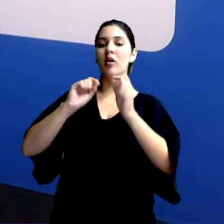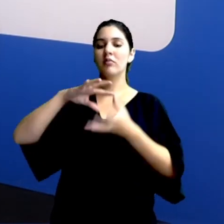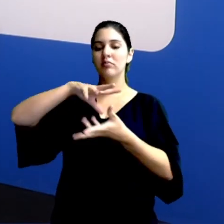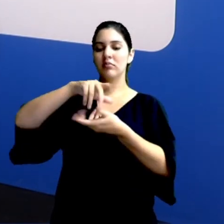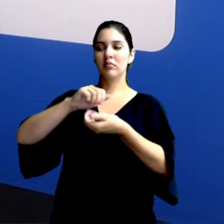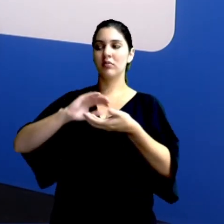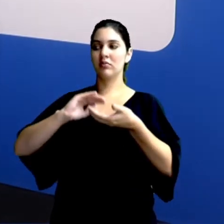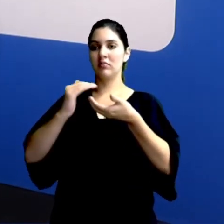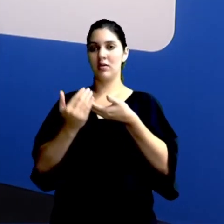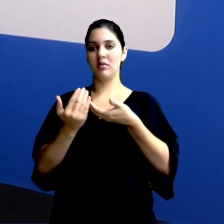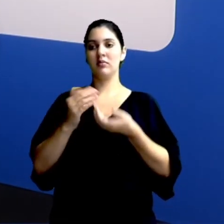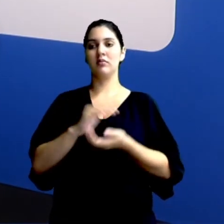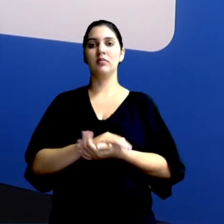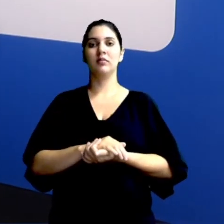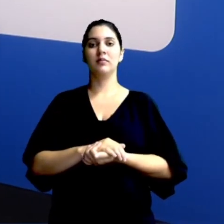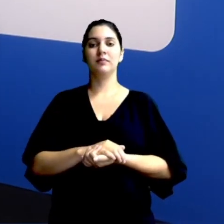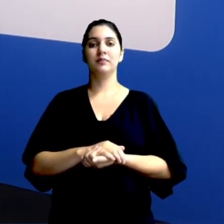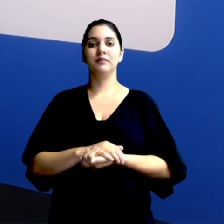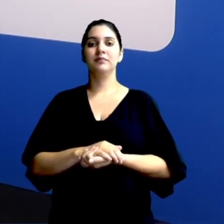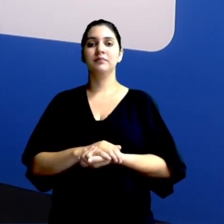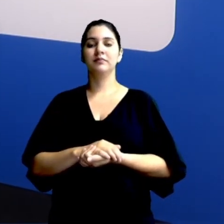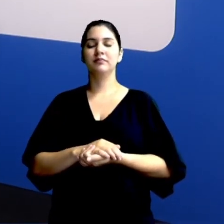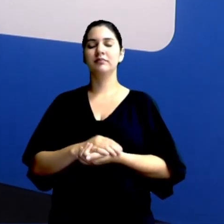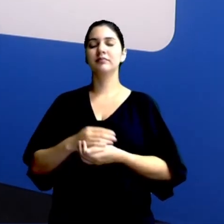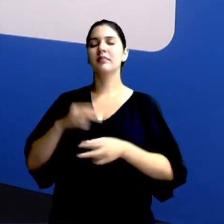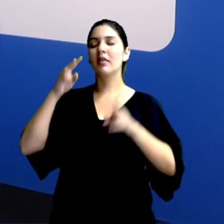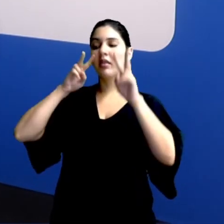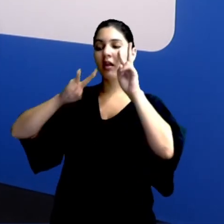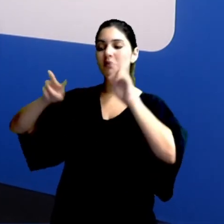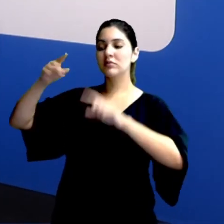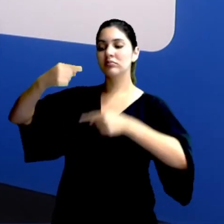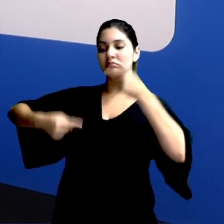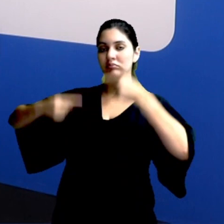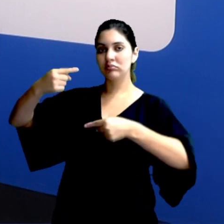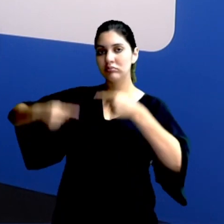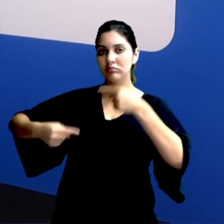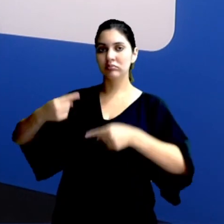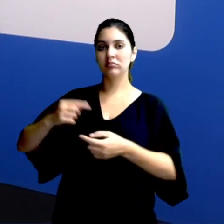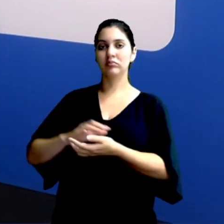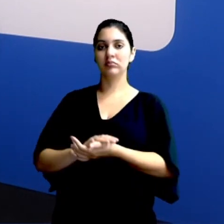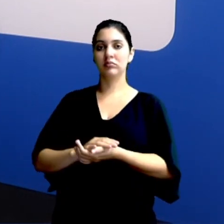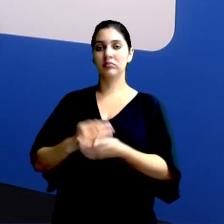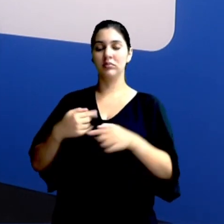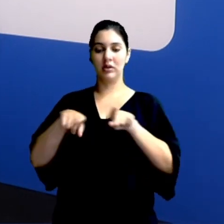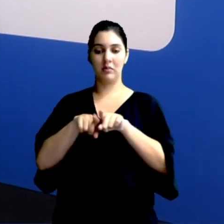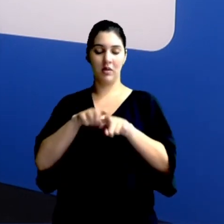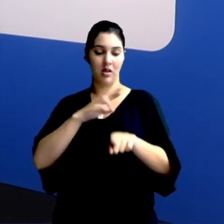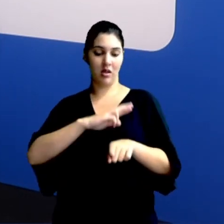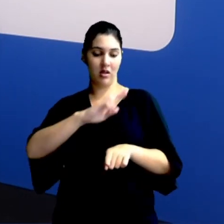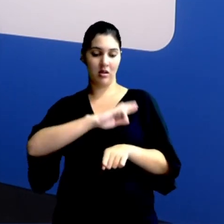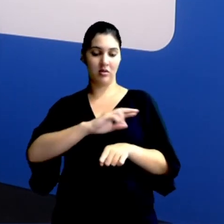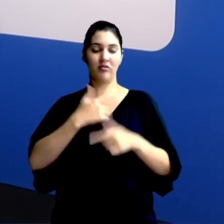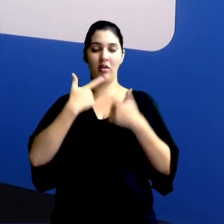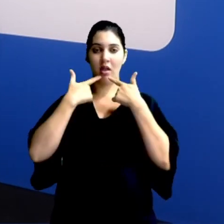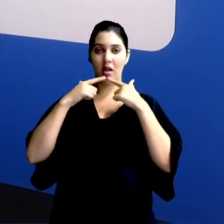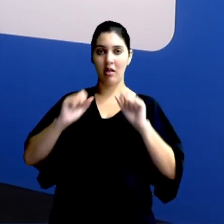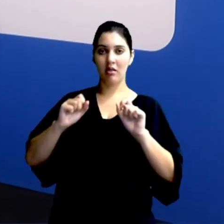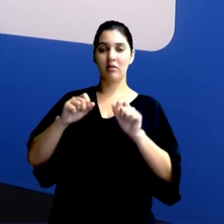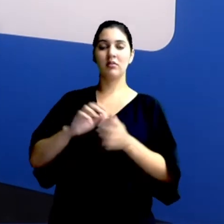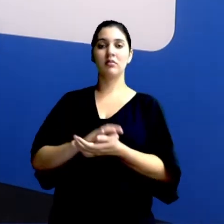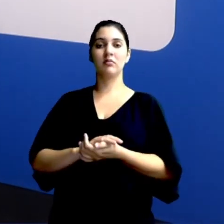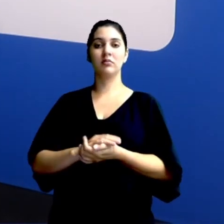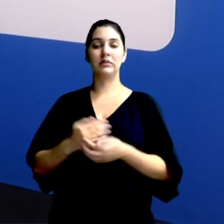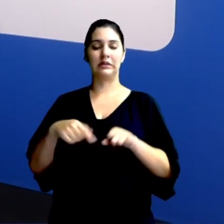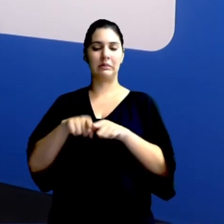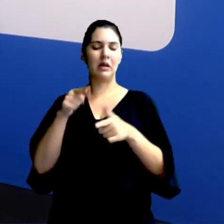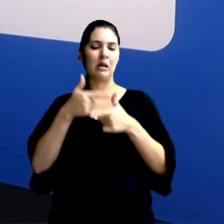né? Questão divisão política, a questão da religião, as línguas, né? A questão